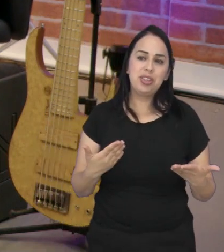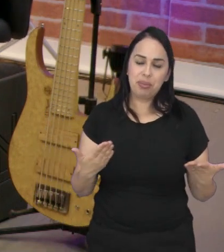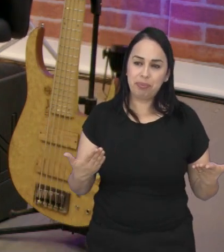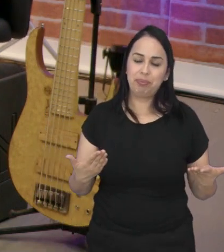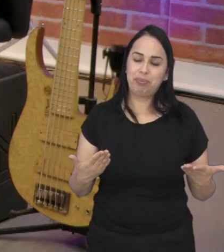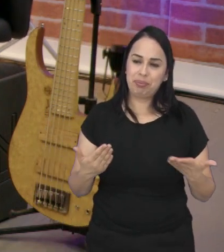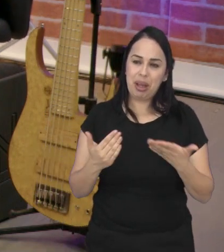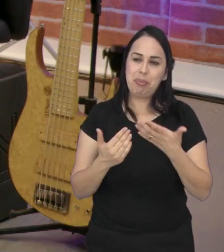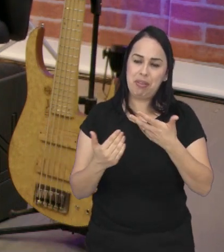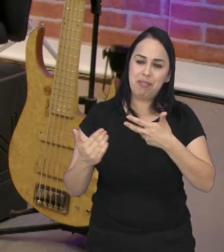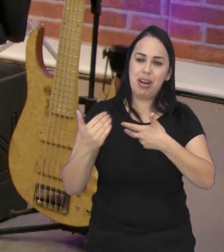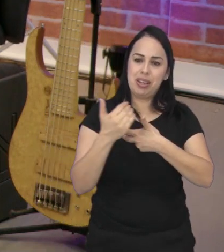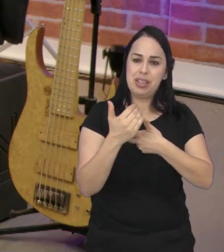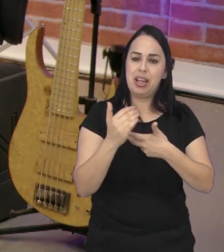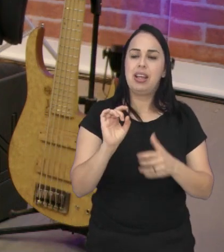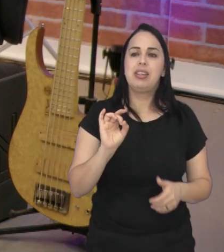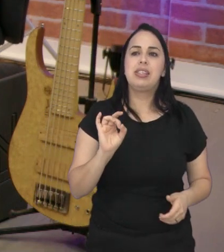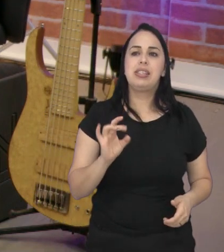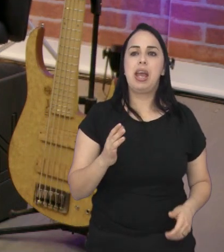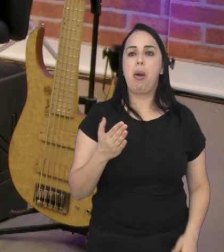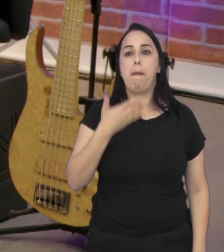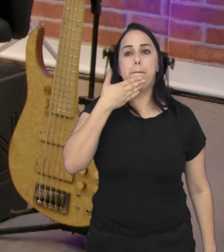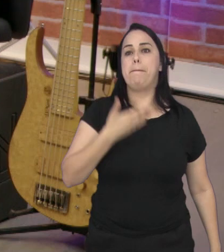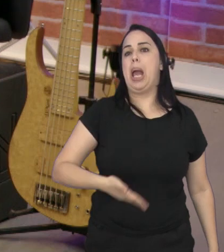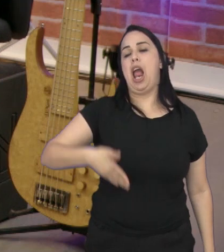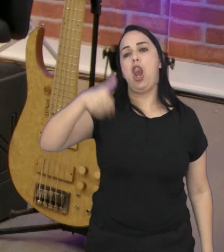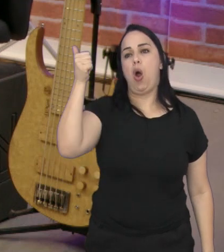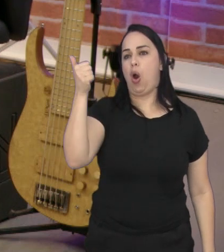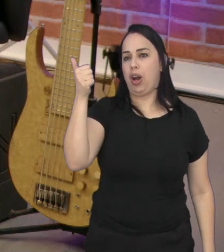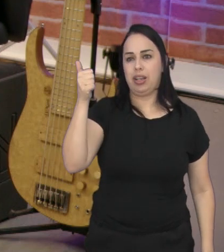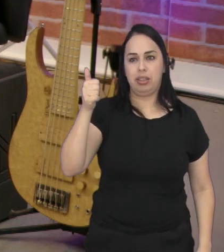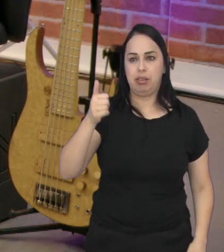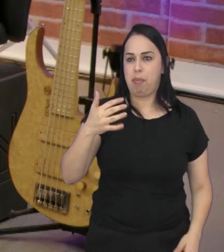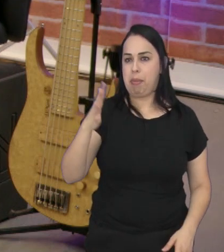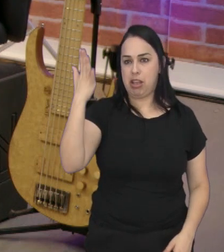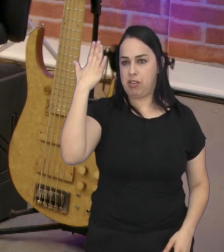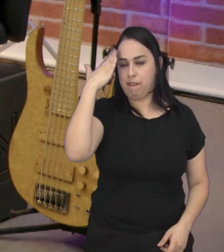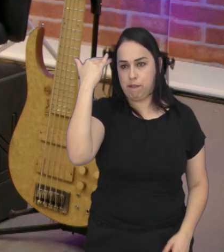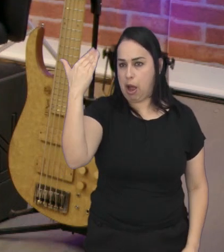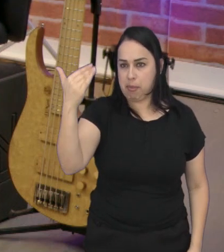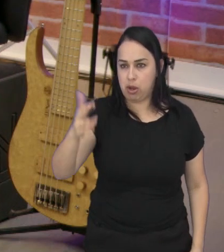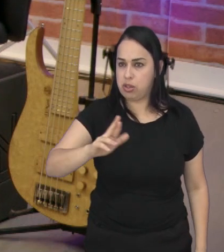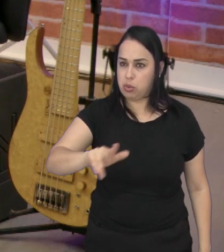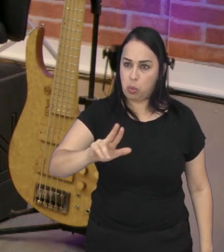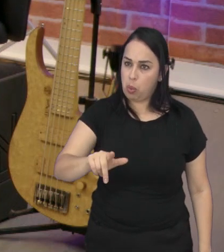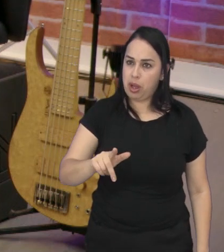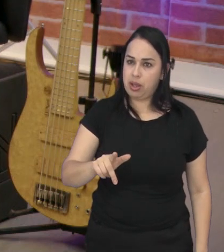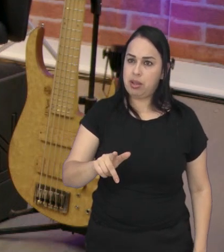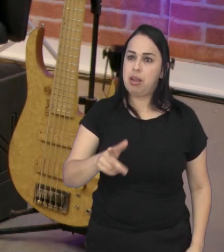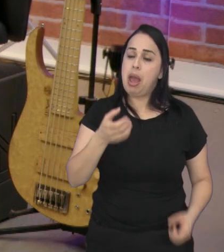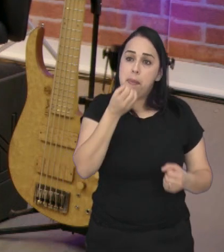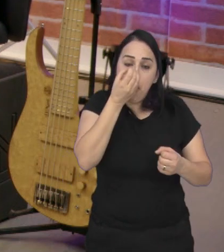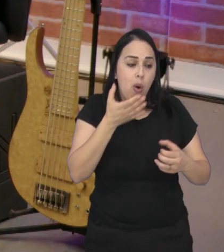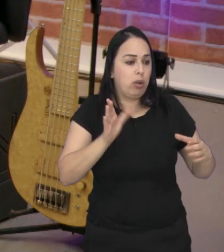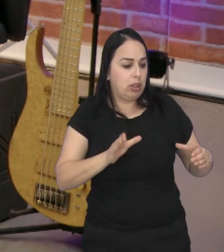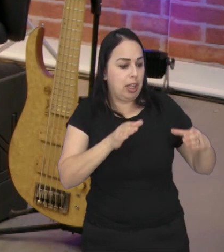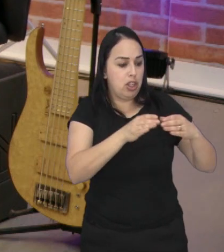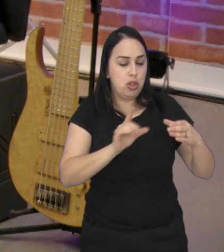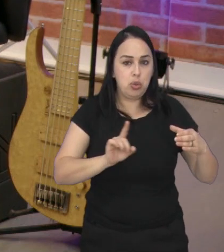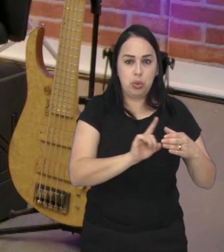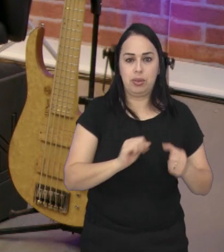projeto, Pode entendeu? crer. Eu acho que hoje eu me vejo nessa fase, assim, tipo, não é ser o melhor, ser o mais conhecido. É assim, cara, que bom que a gente tá